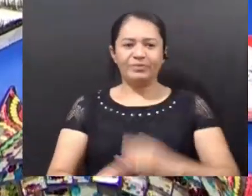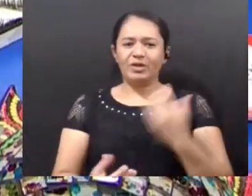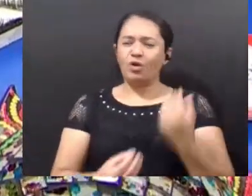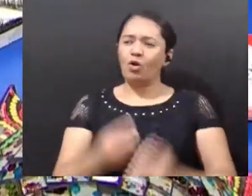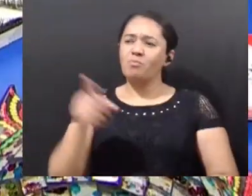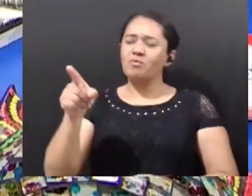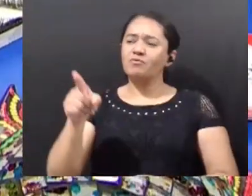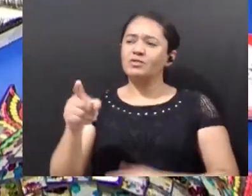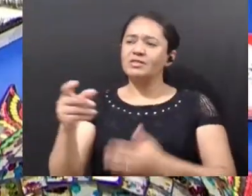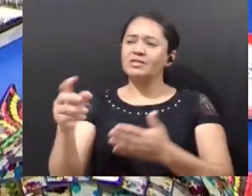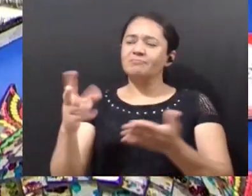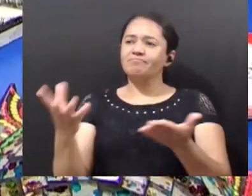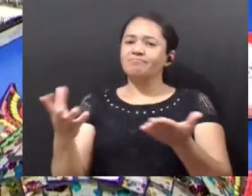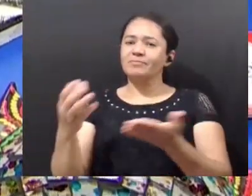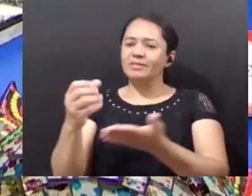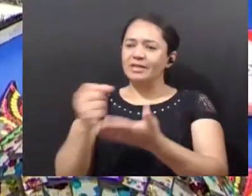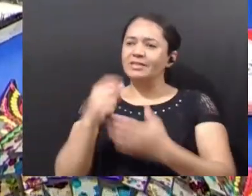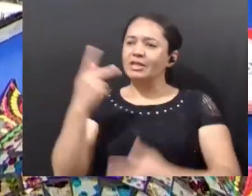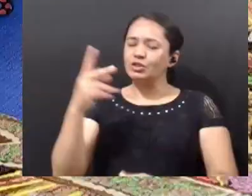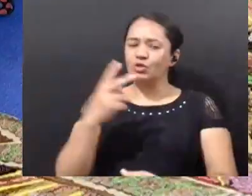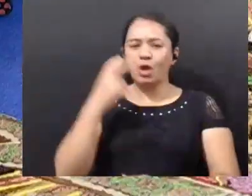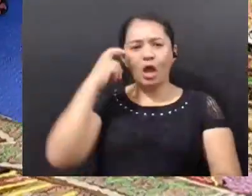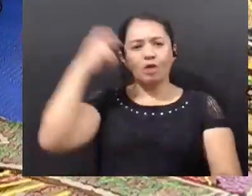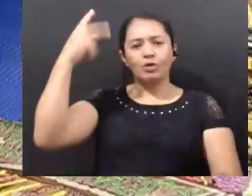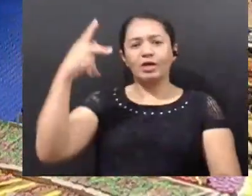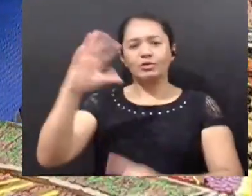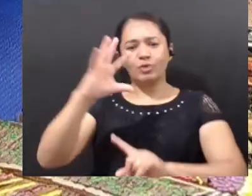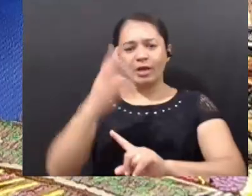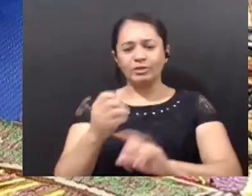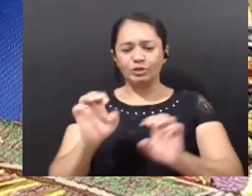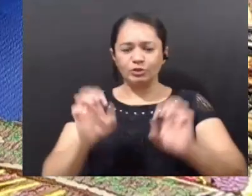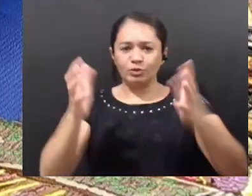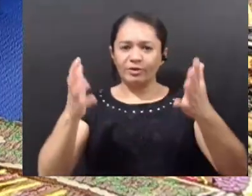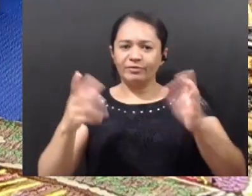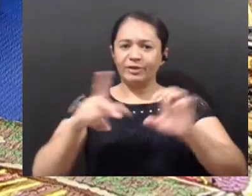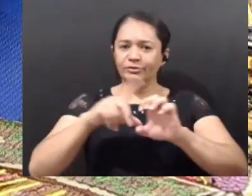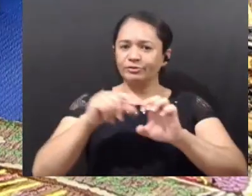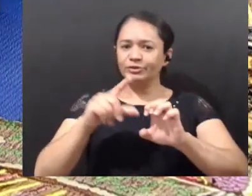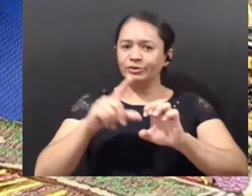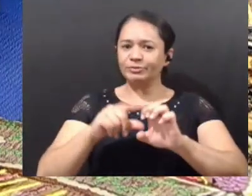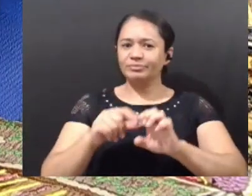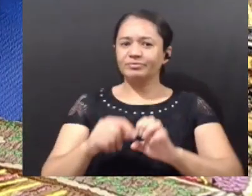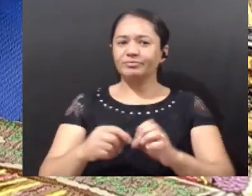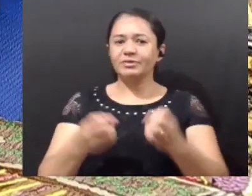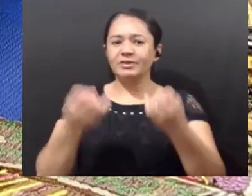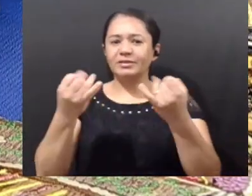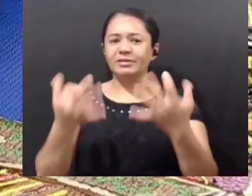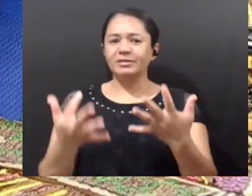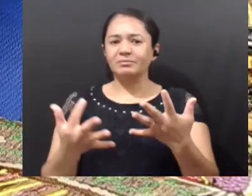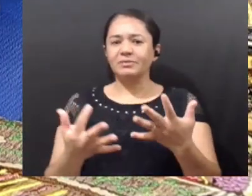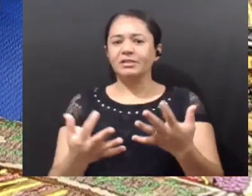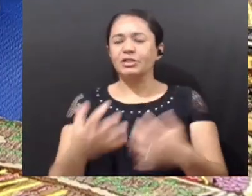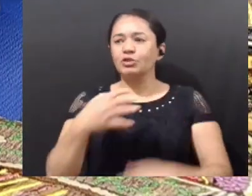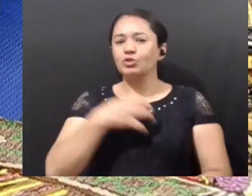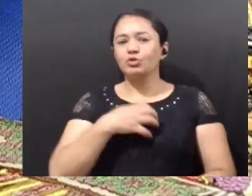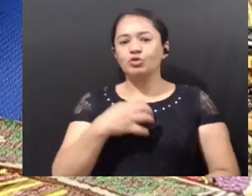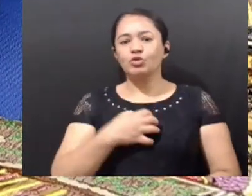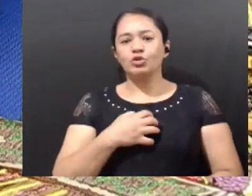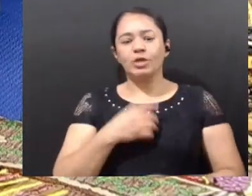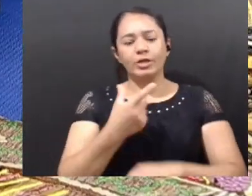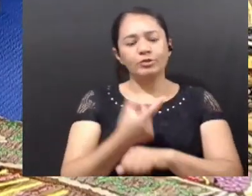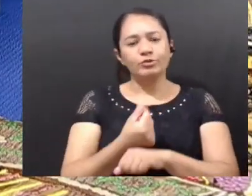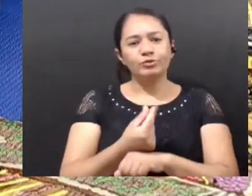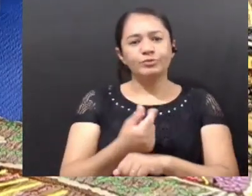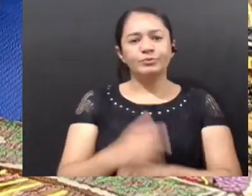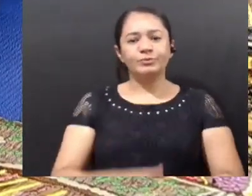sua cultura, a sua arte num evento de empreendedorismo, tratando isso de certa forma também como um negócio? Eu